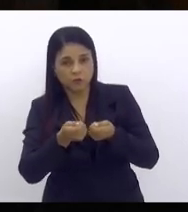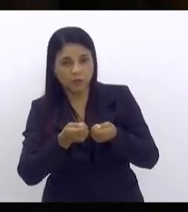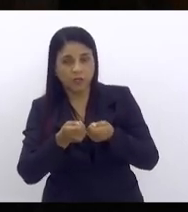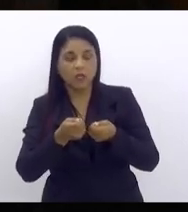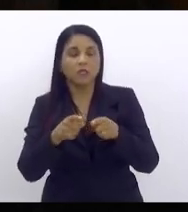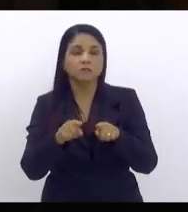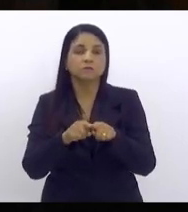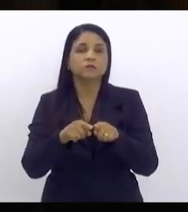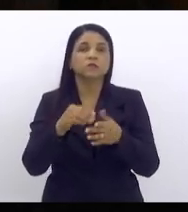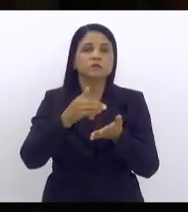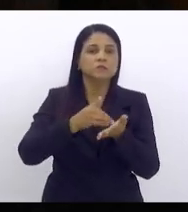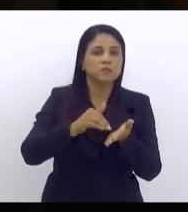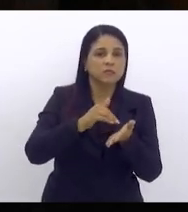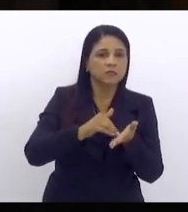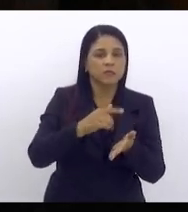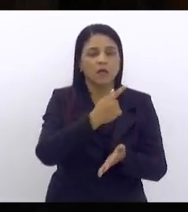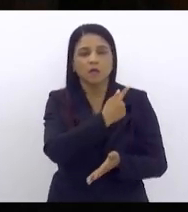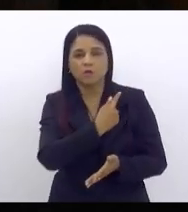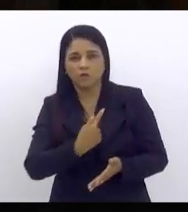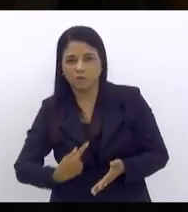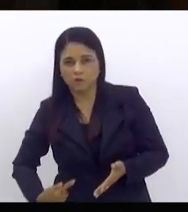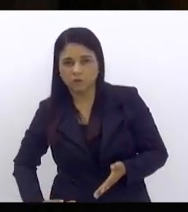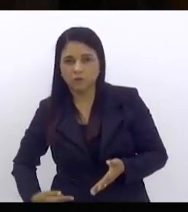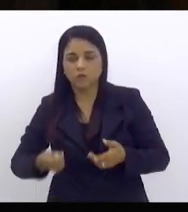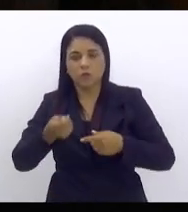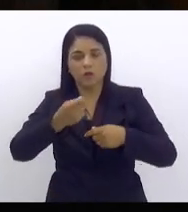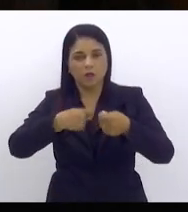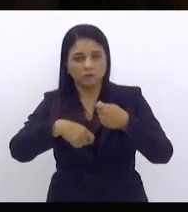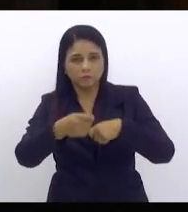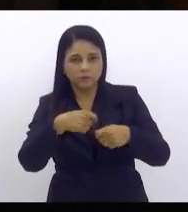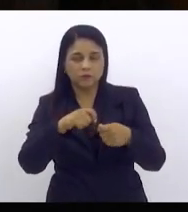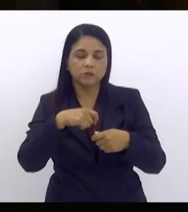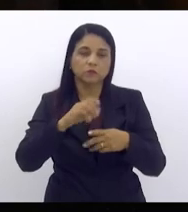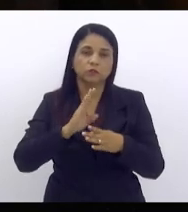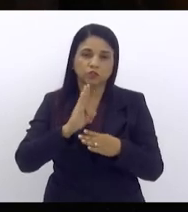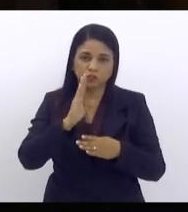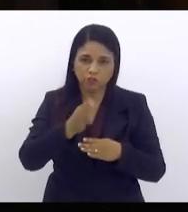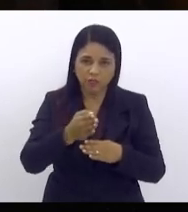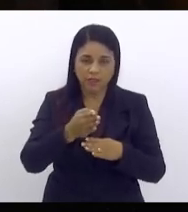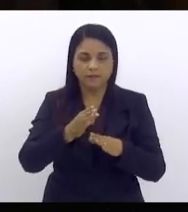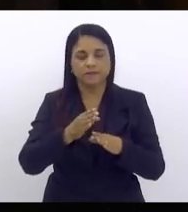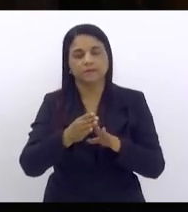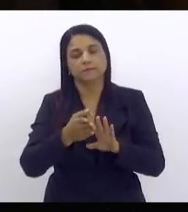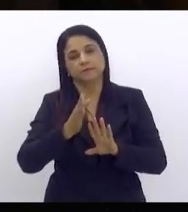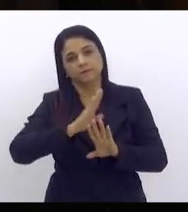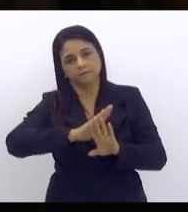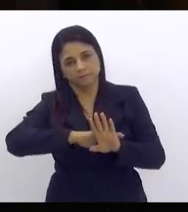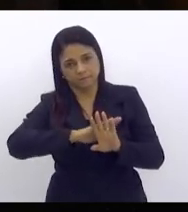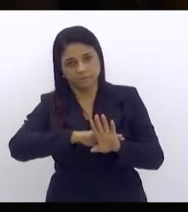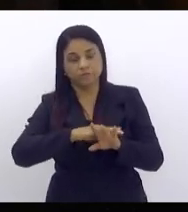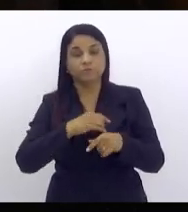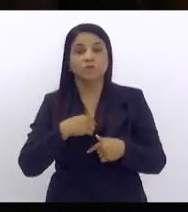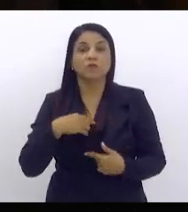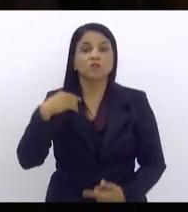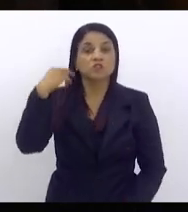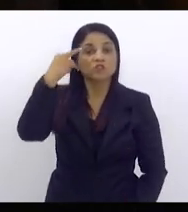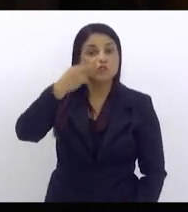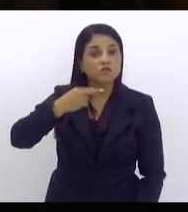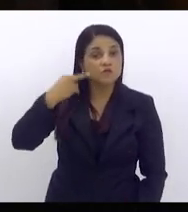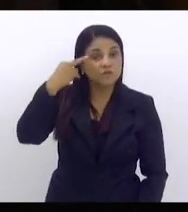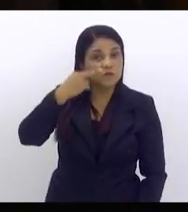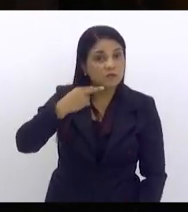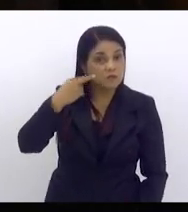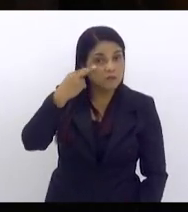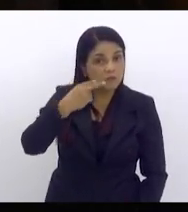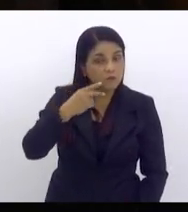Estado, secretário de Estados, administração direta, indireta, etc. E os senhores vereadores de cada um